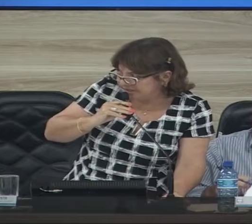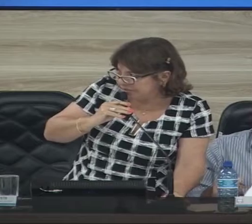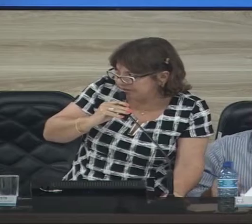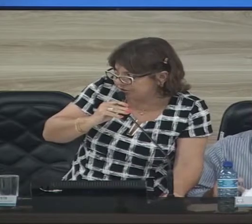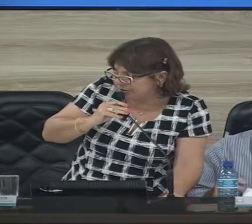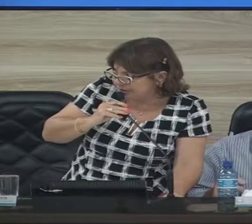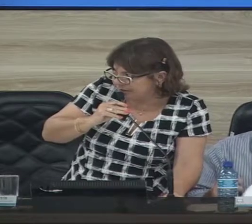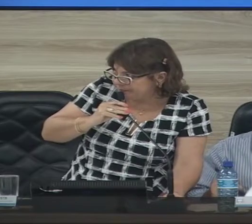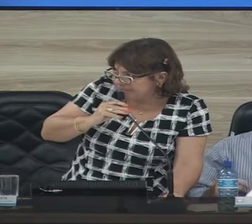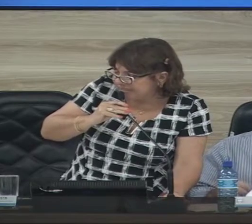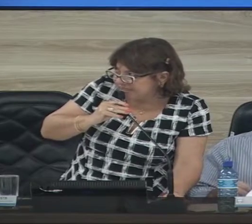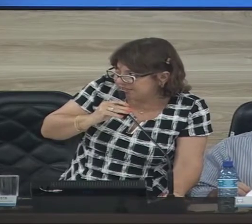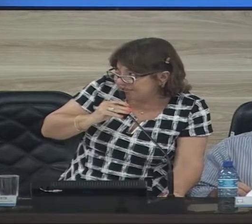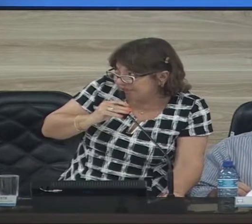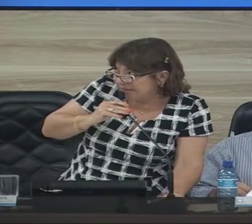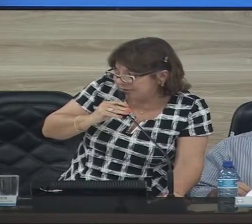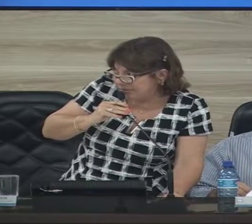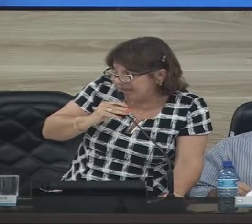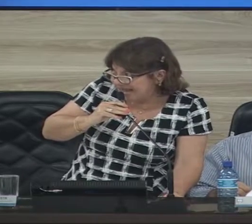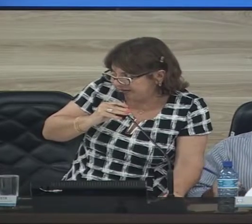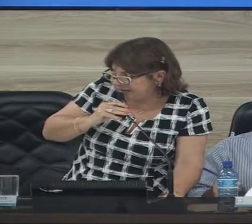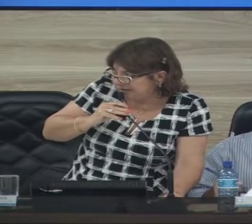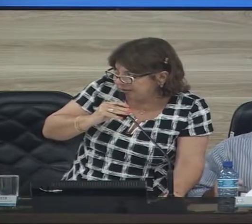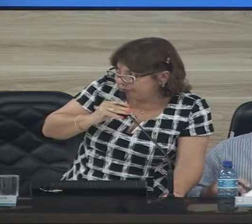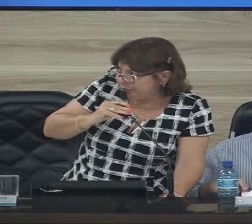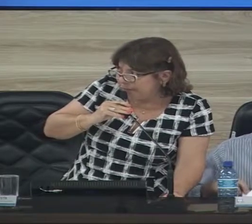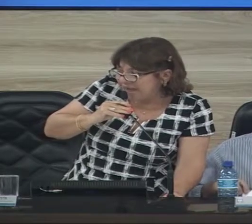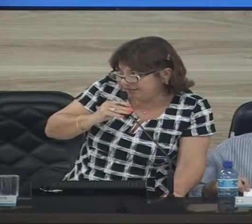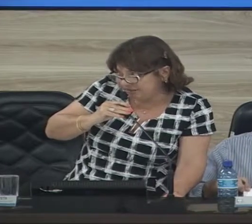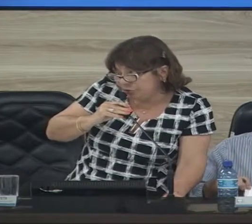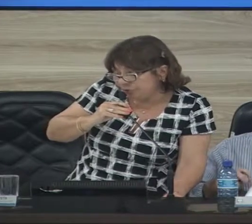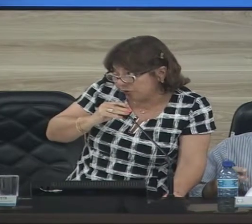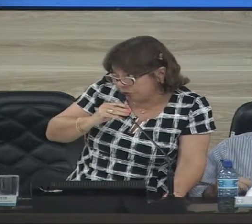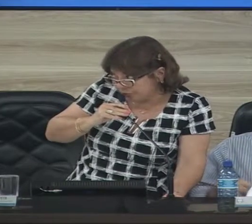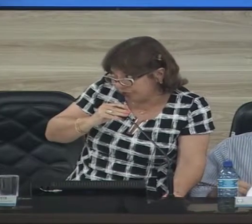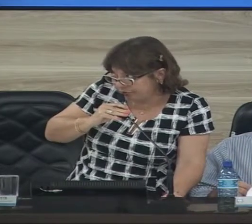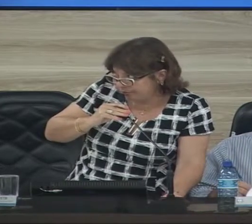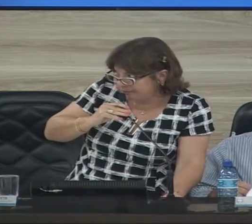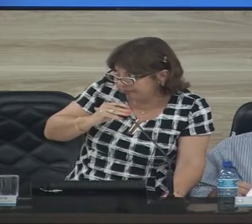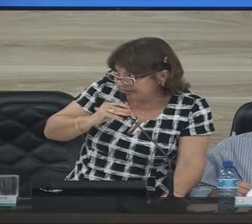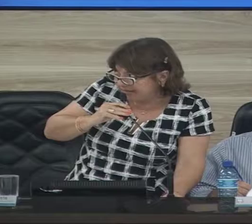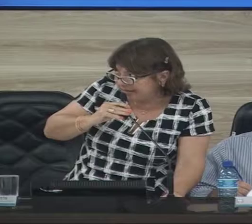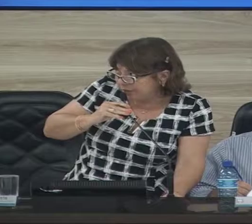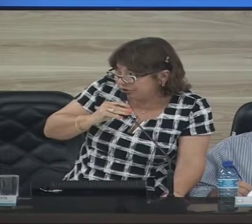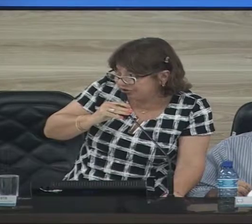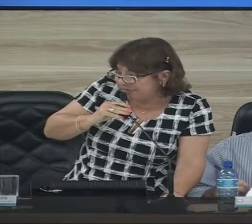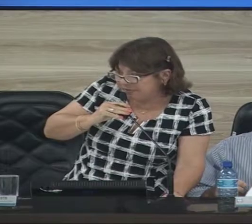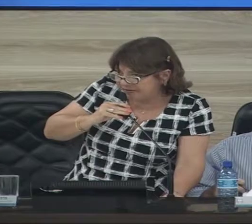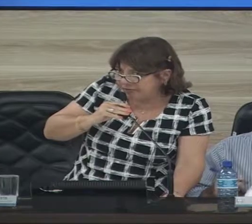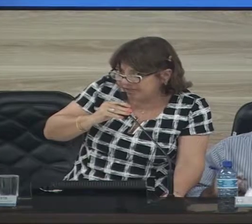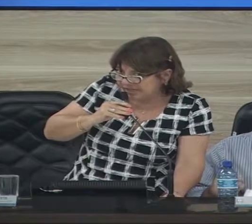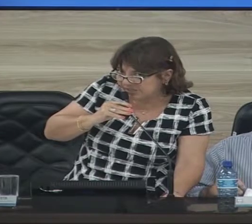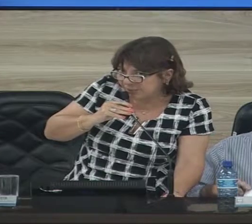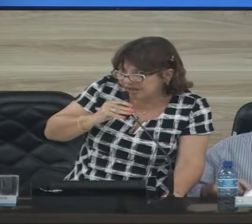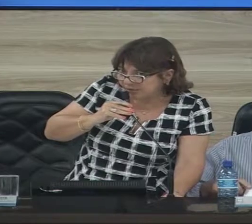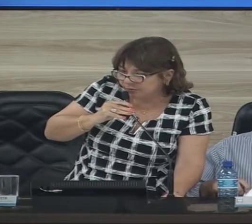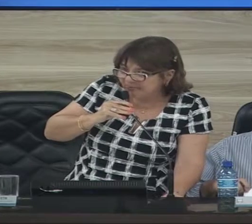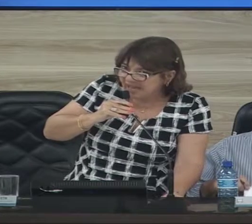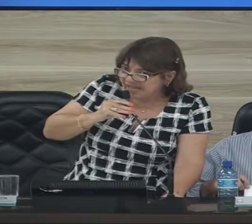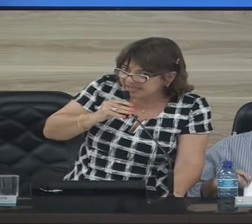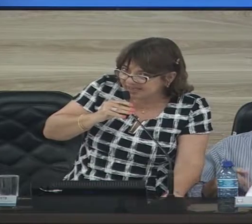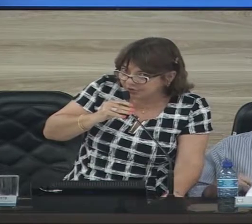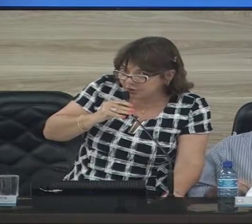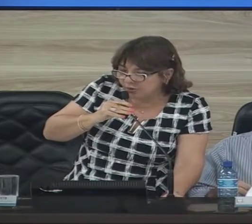limitador disso. Eu acho que se chamaram de arte, foi uma arte de muito mau gosto, né? Com extrema falta de